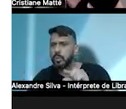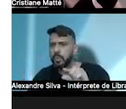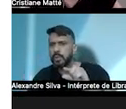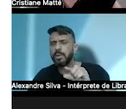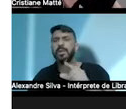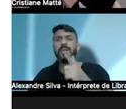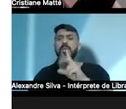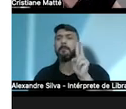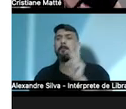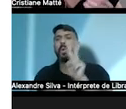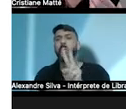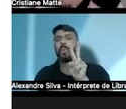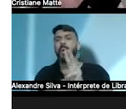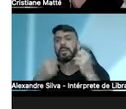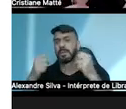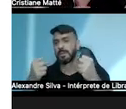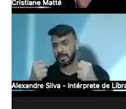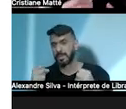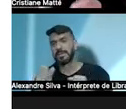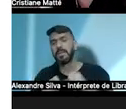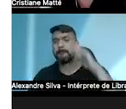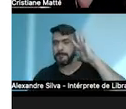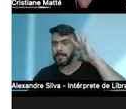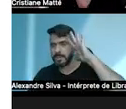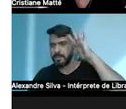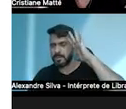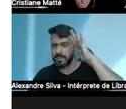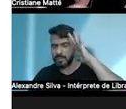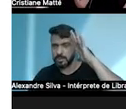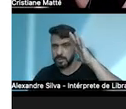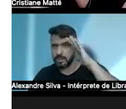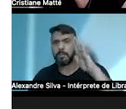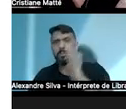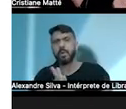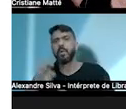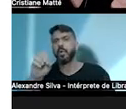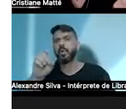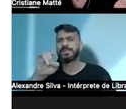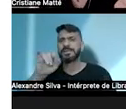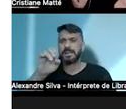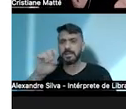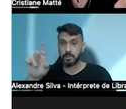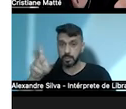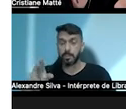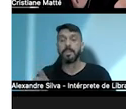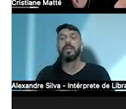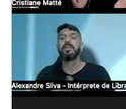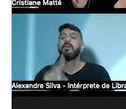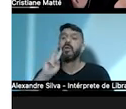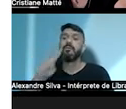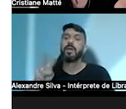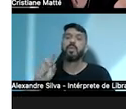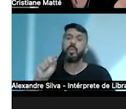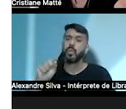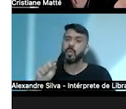efeitos protetores do exercício quando a gente pensa em estresse oxidativo novamente. Vamos avaliar a atividade do